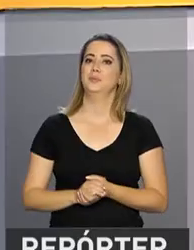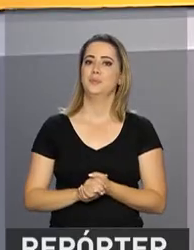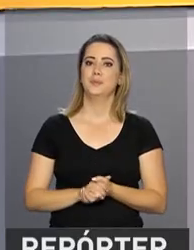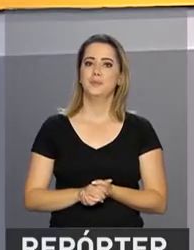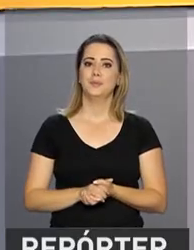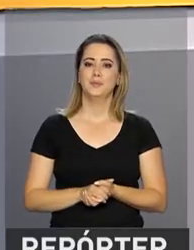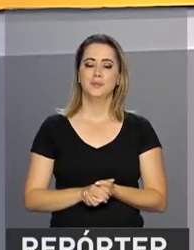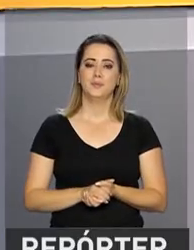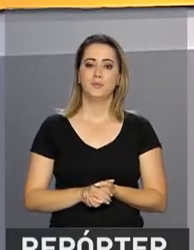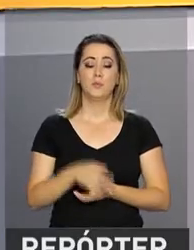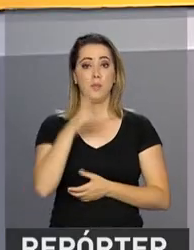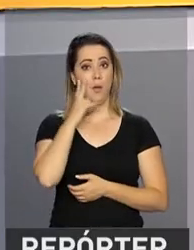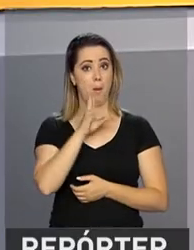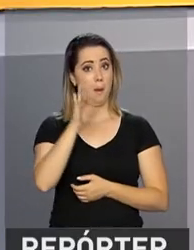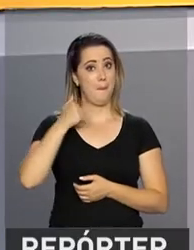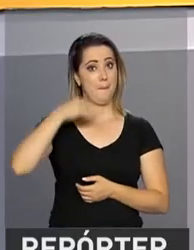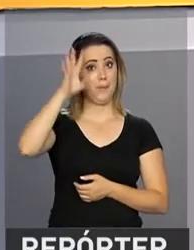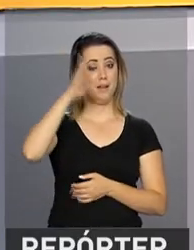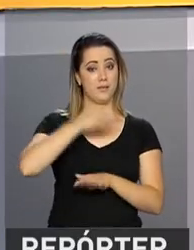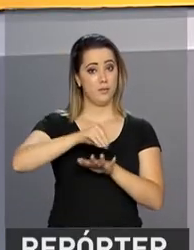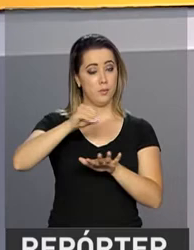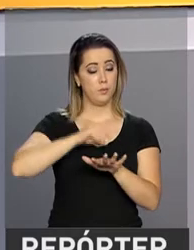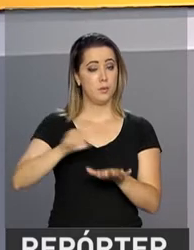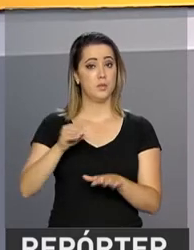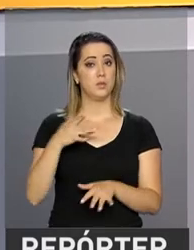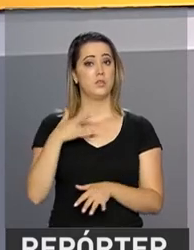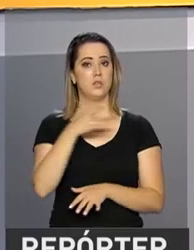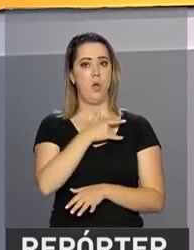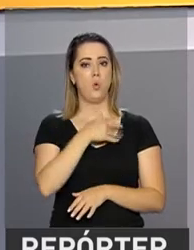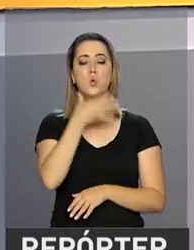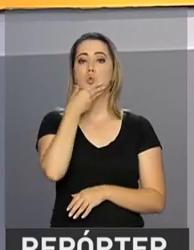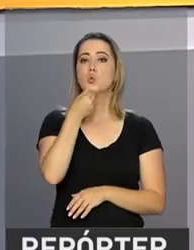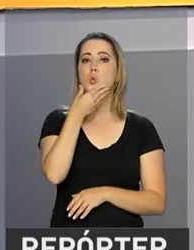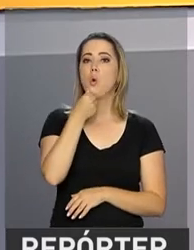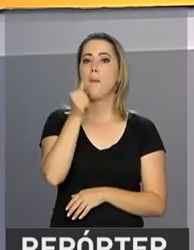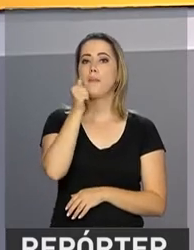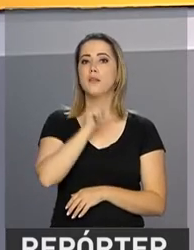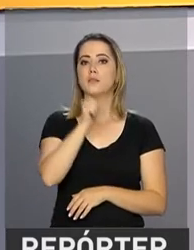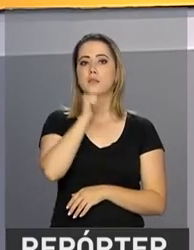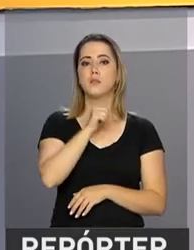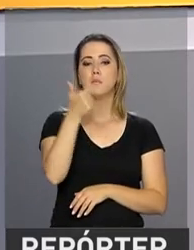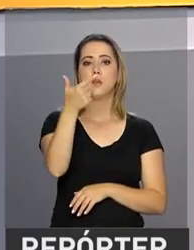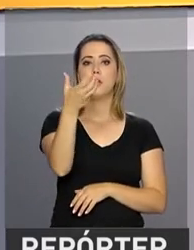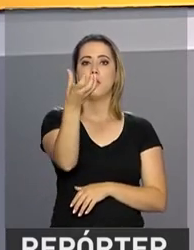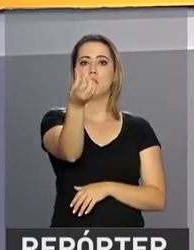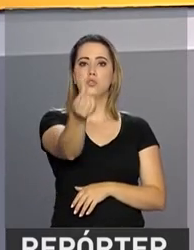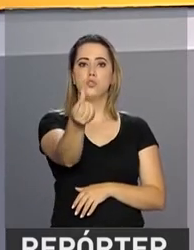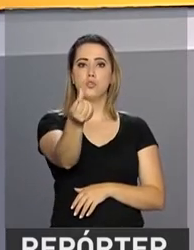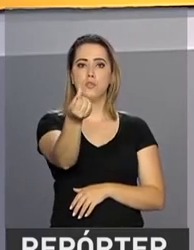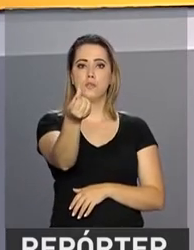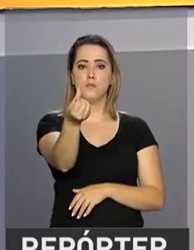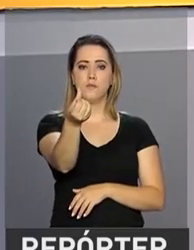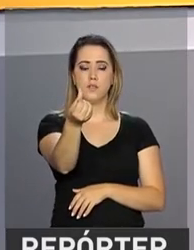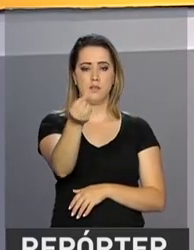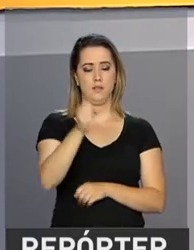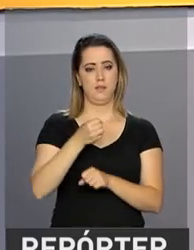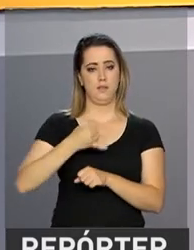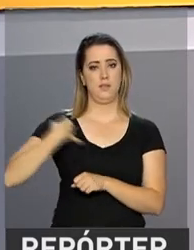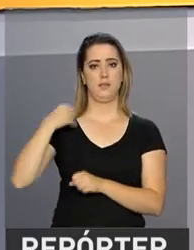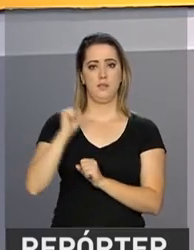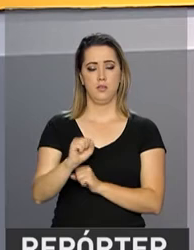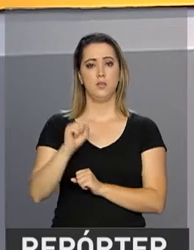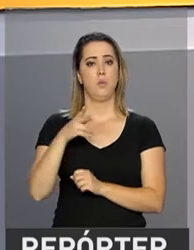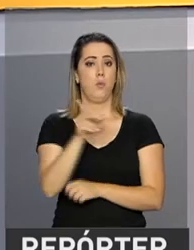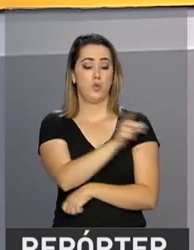e olha mais notícia de saúde homens e mulheres de até 26 anos podem se vacinar contra o hpv nos